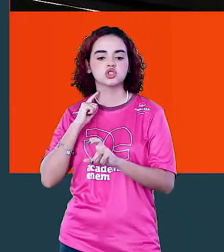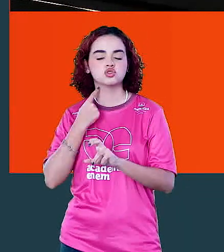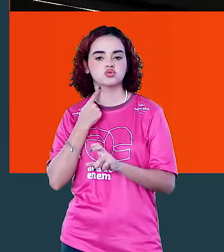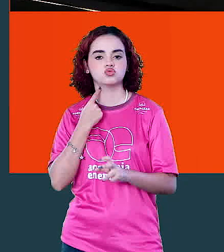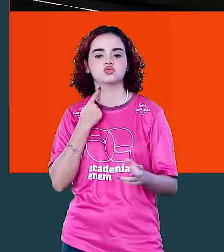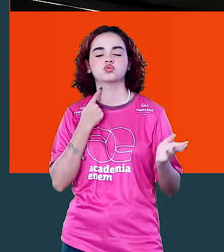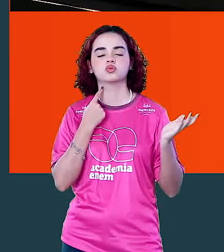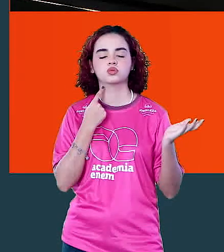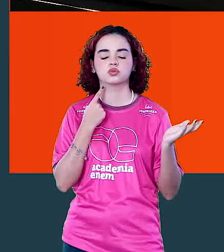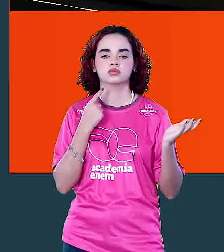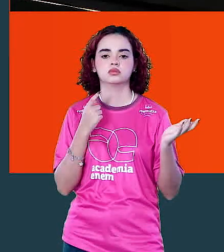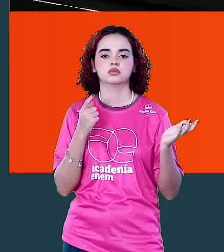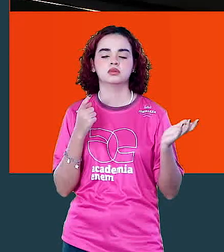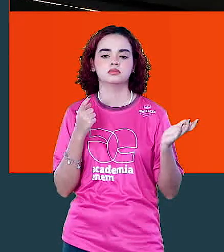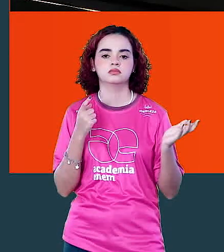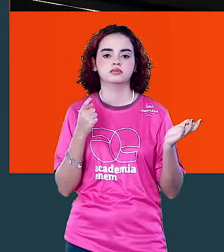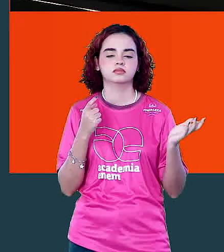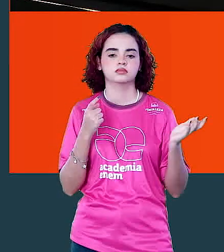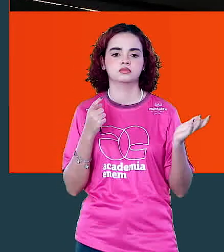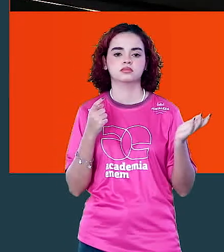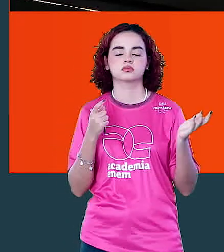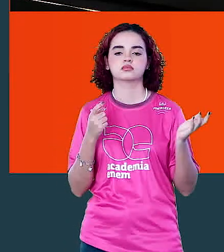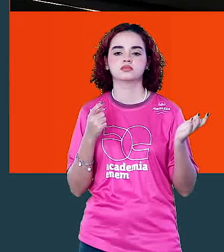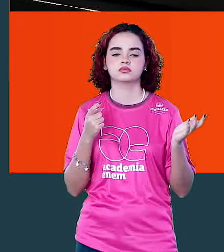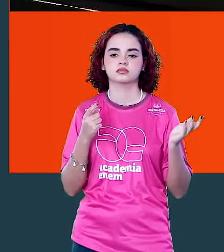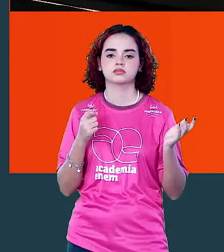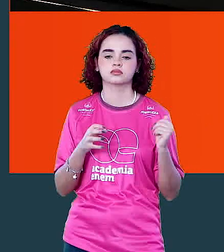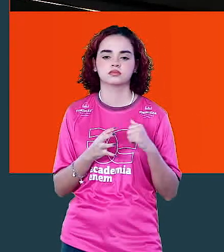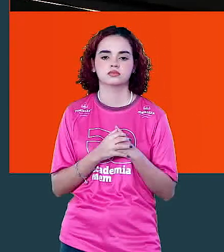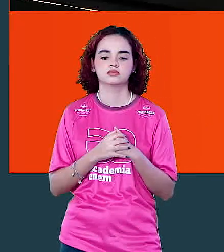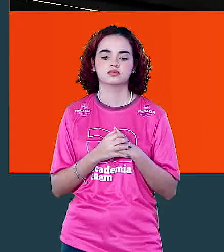está preferencialmente